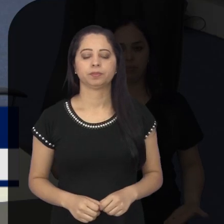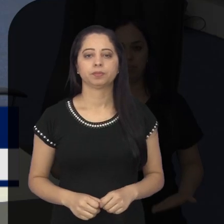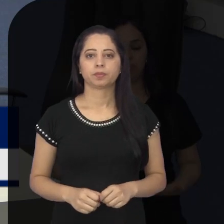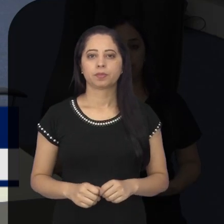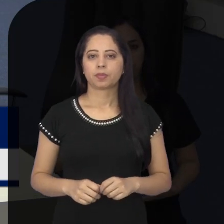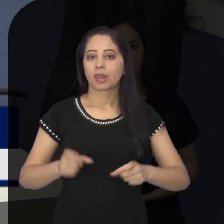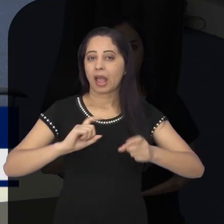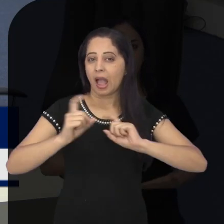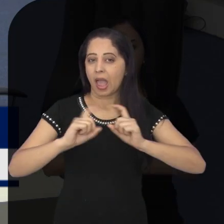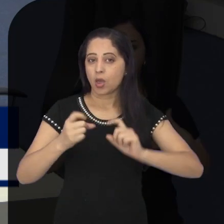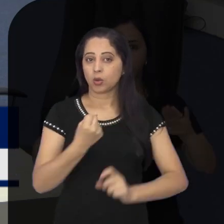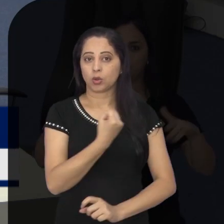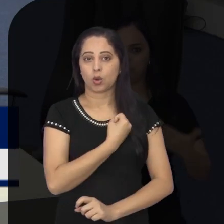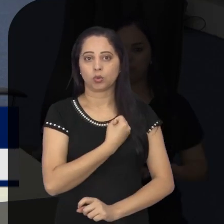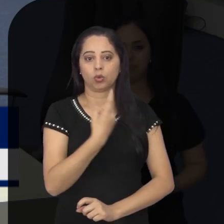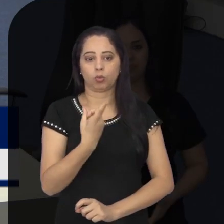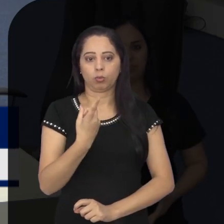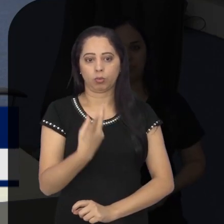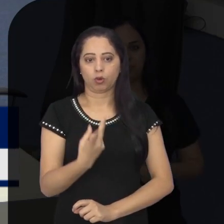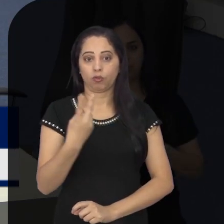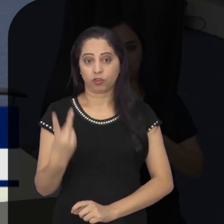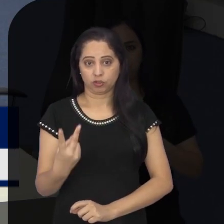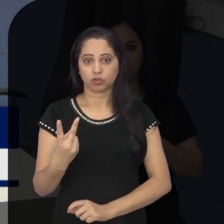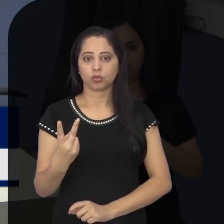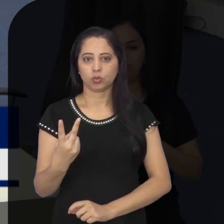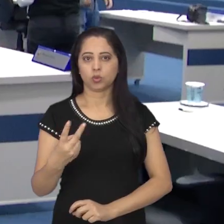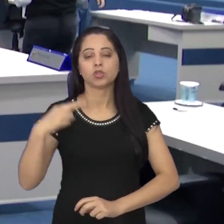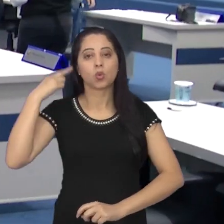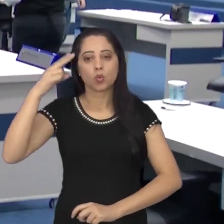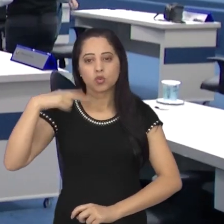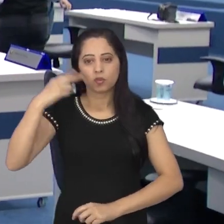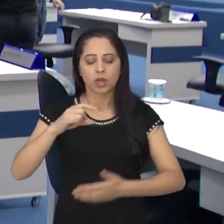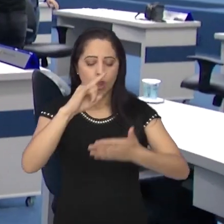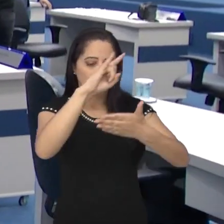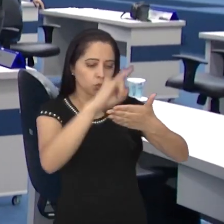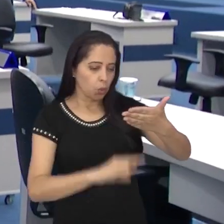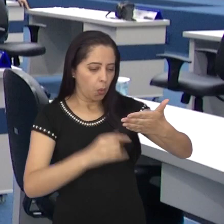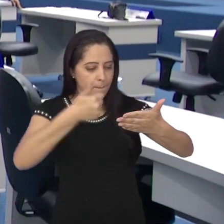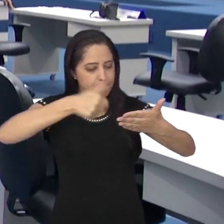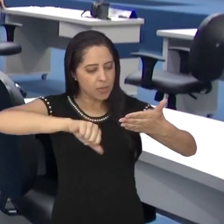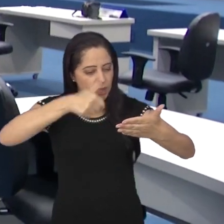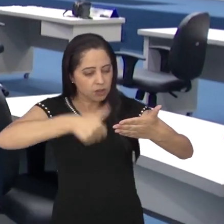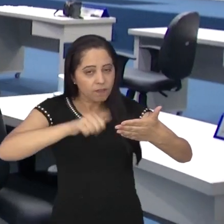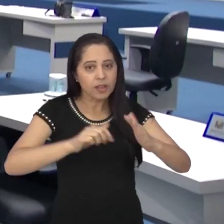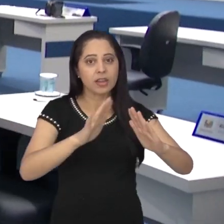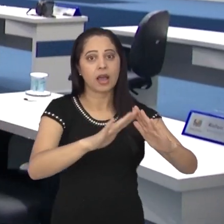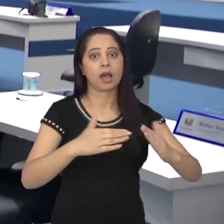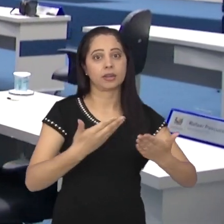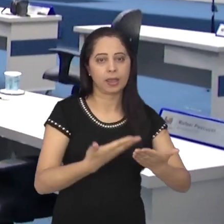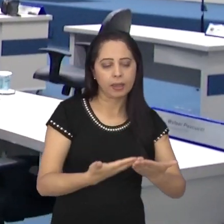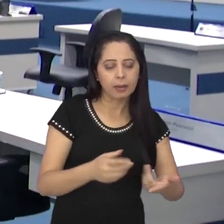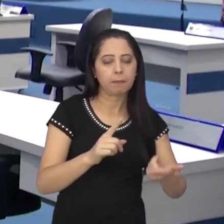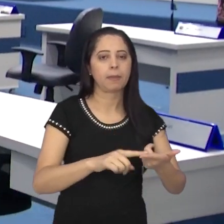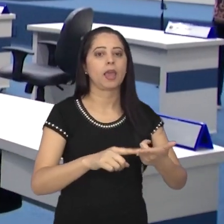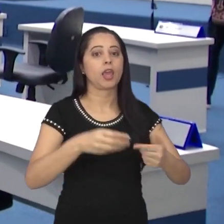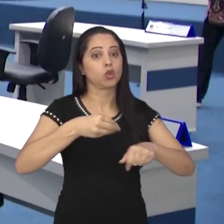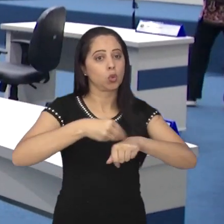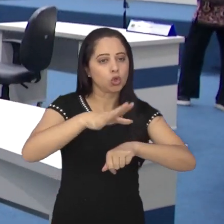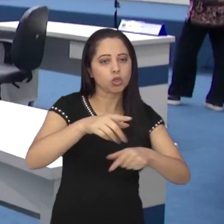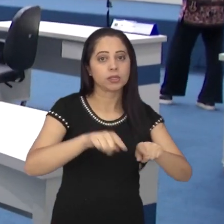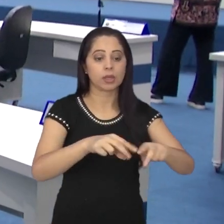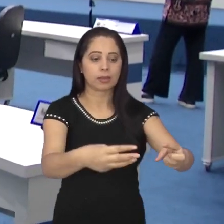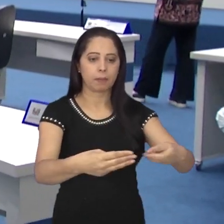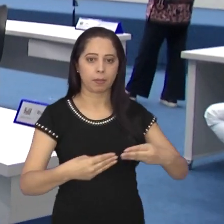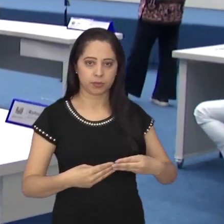Durante a 22ª sessão do ano, os parlamentares apreciaram uma série de documentos entre requerimentos, indicações e moções.